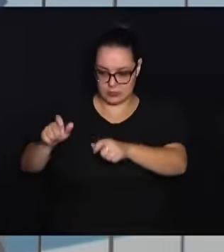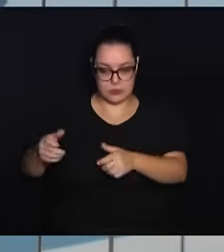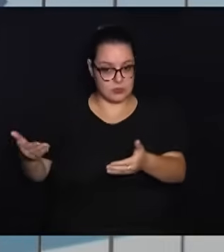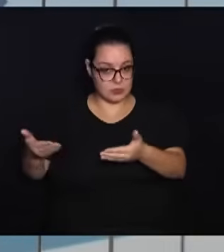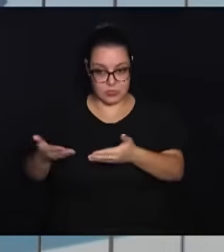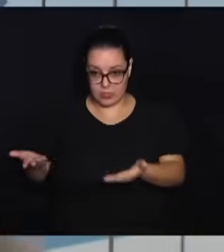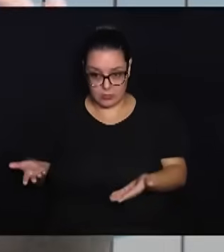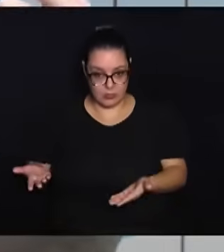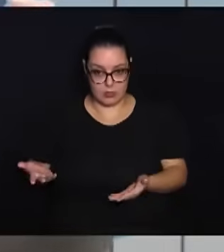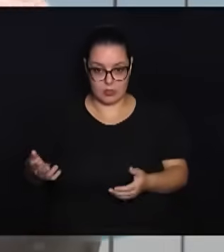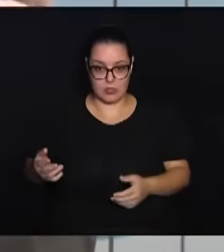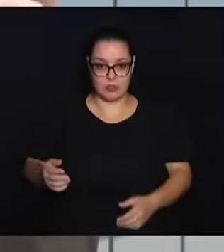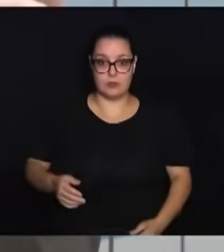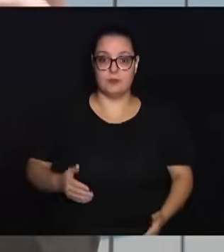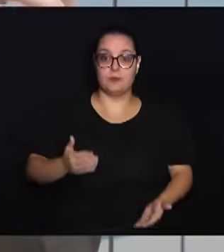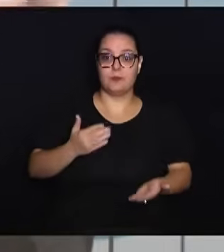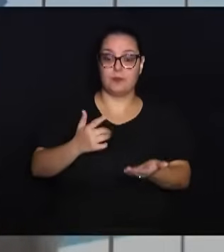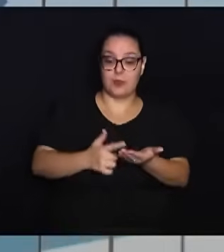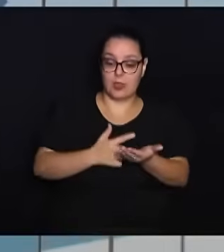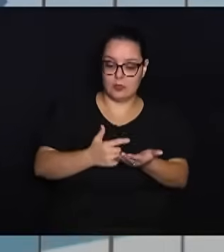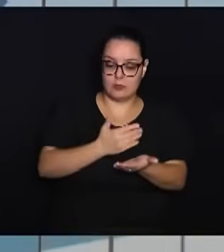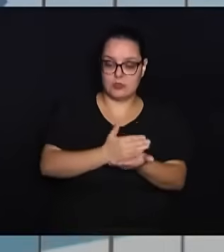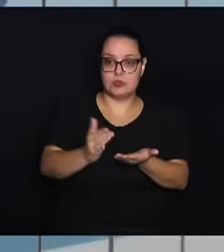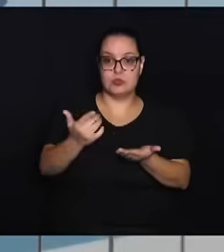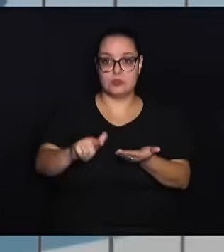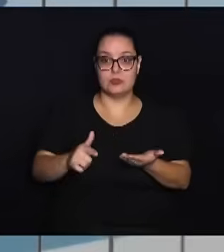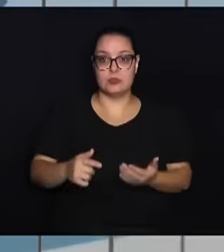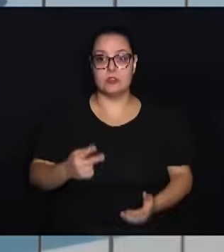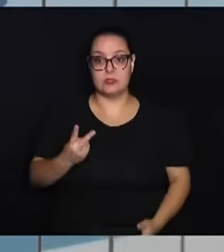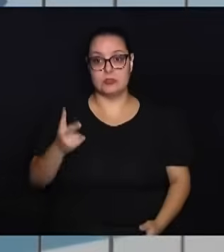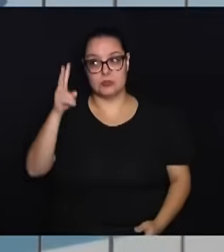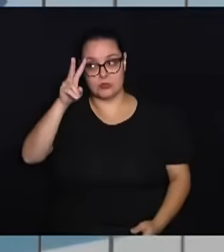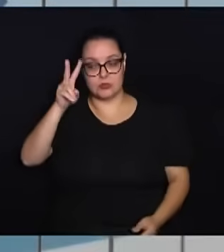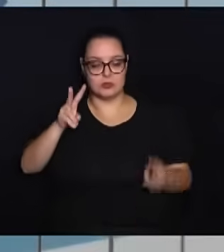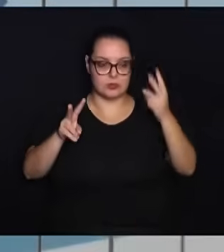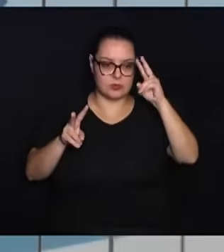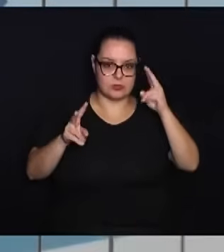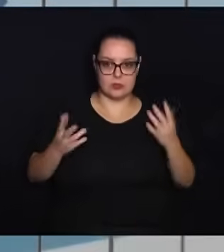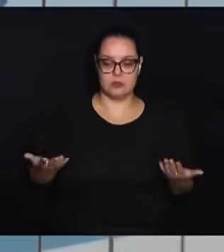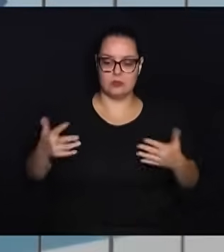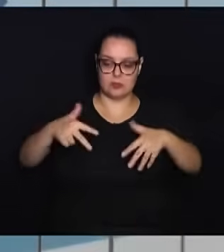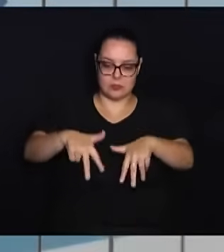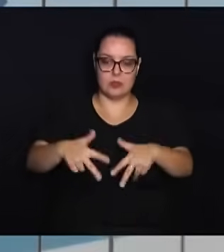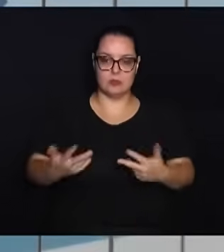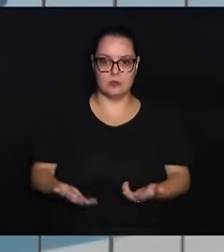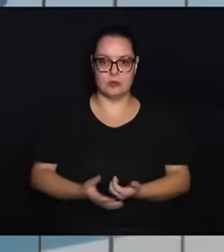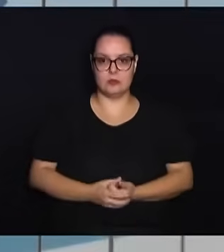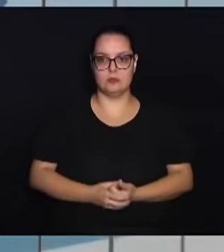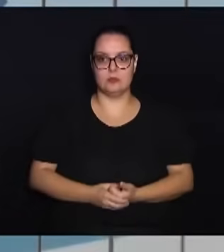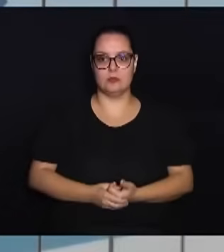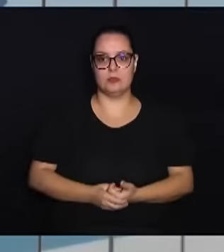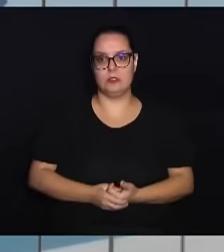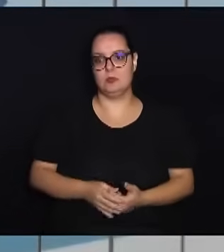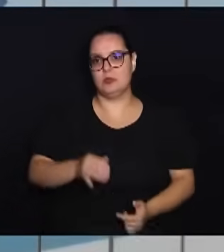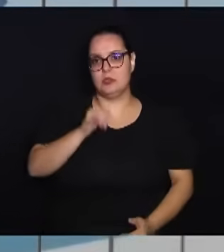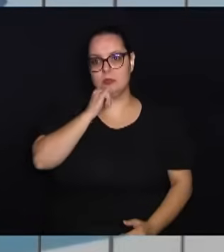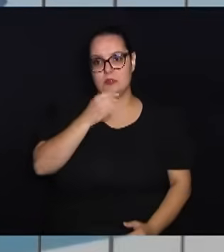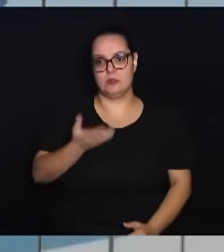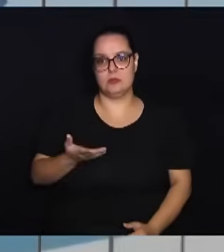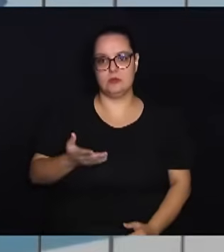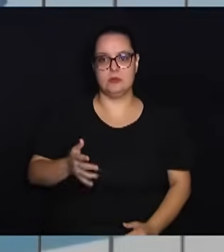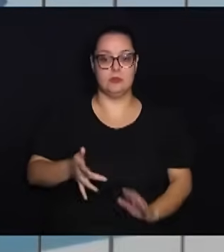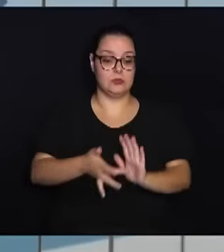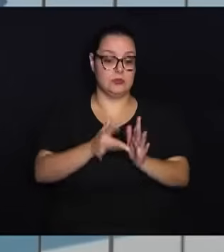atuais, e o livro Recomeçar, ele traz esses 2 tipos de histórias, né? Então, vamos citar um exemplo aí, pô,